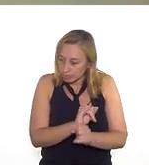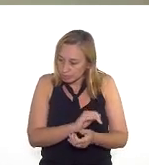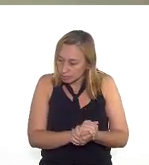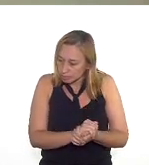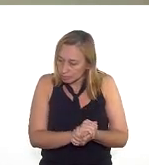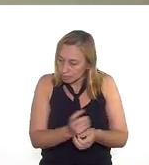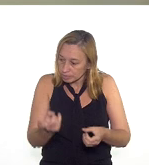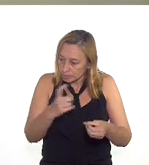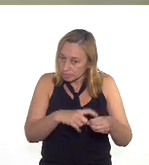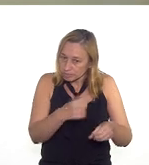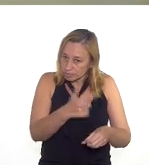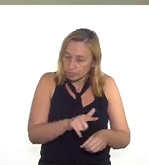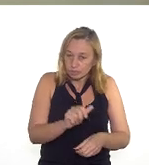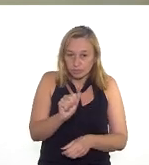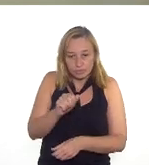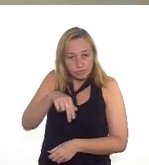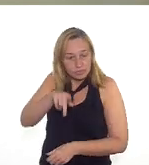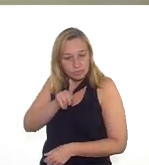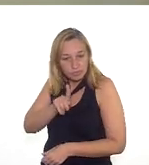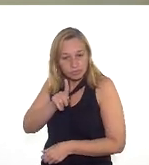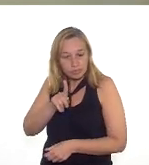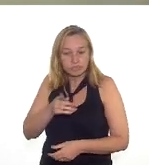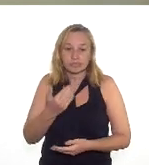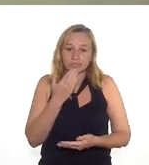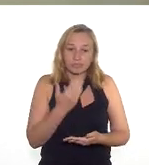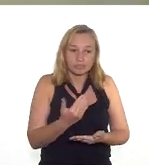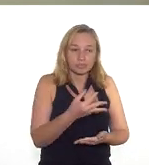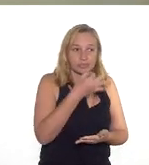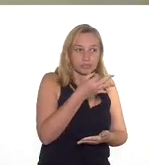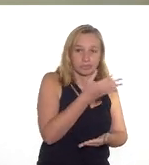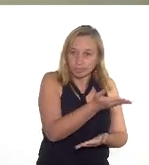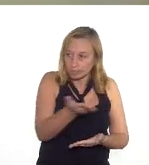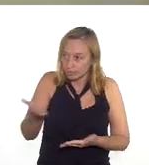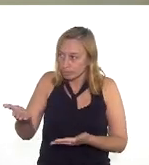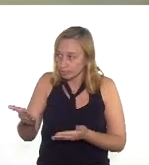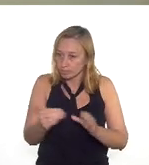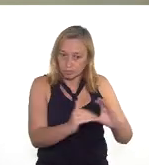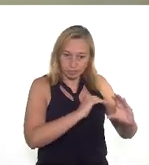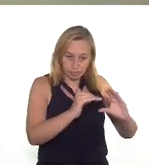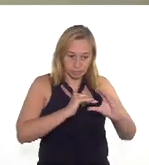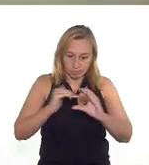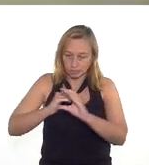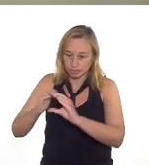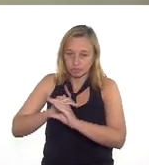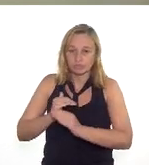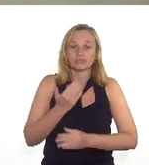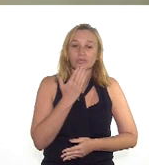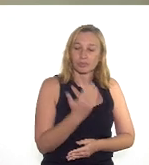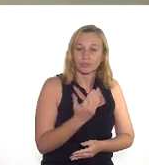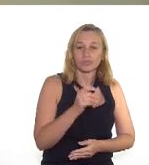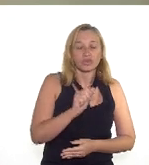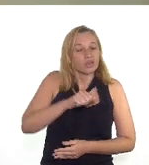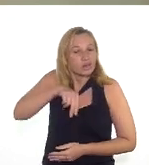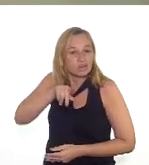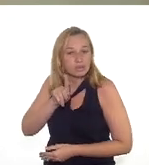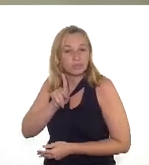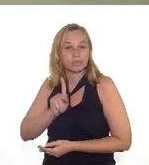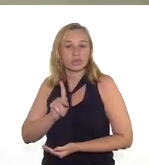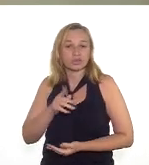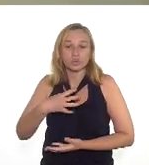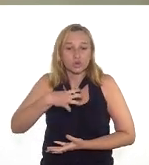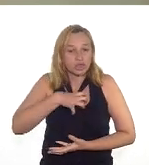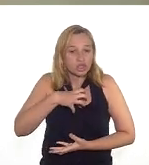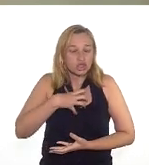e aceito sugestões de todos, que mande por escrito, mas eu vou oficiar a ANP no sentido da